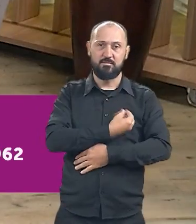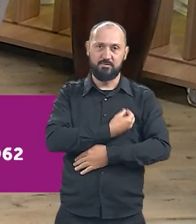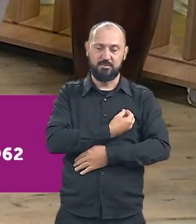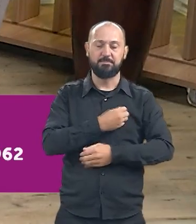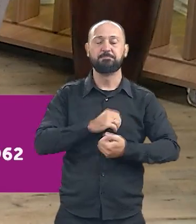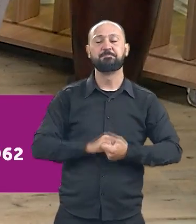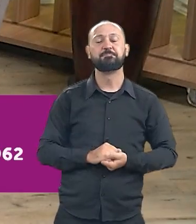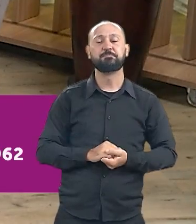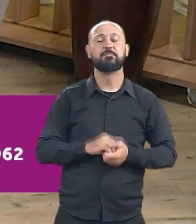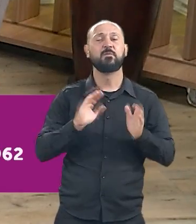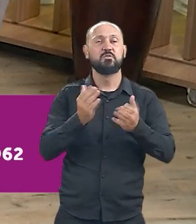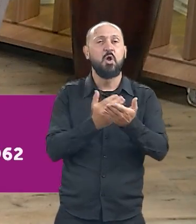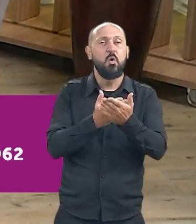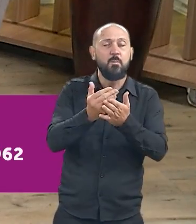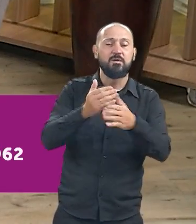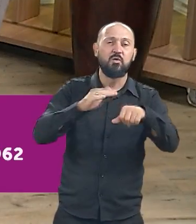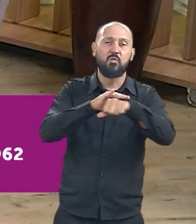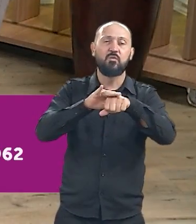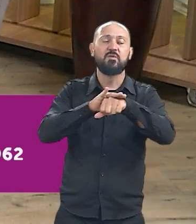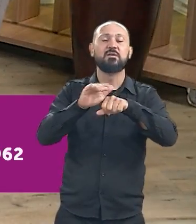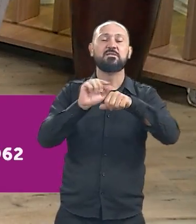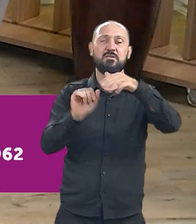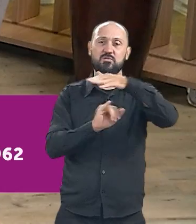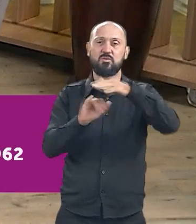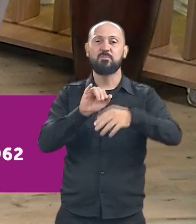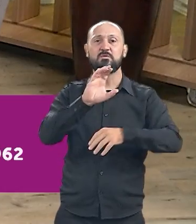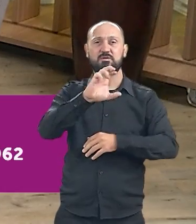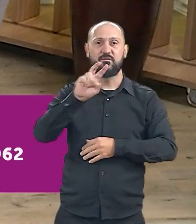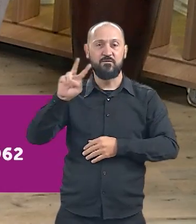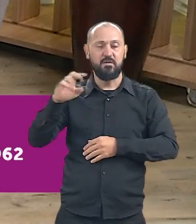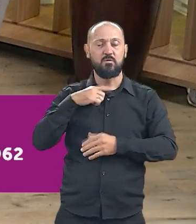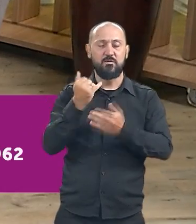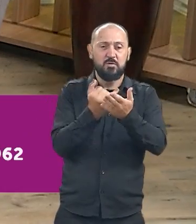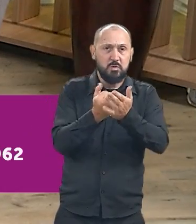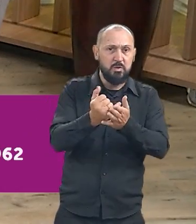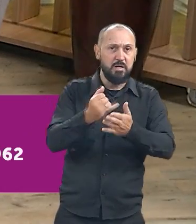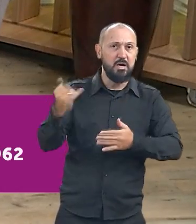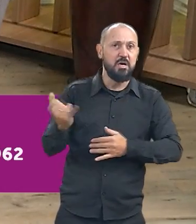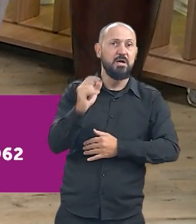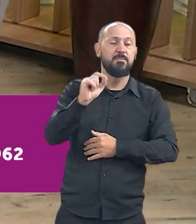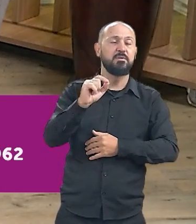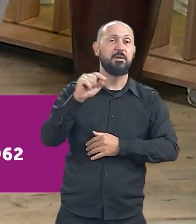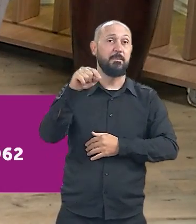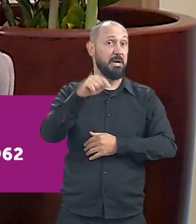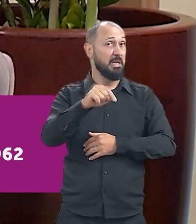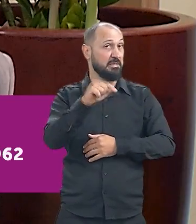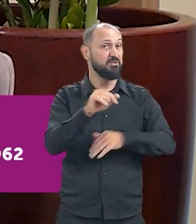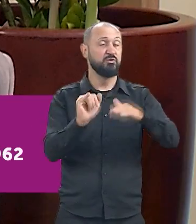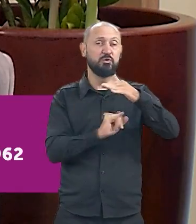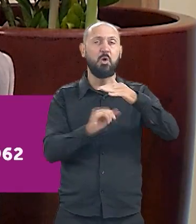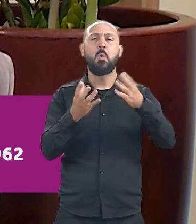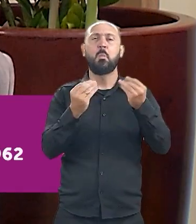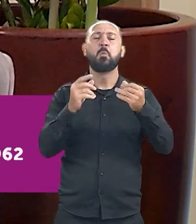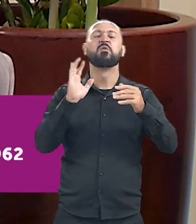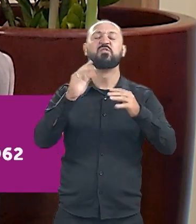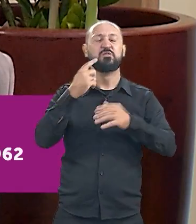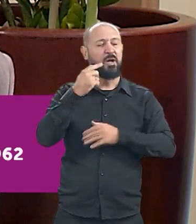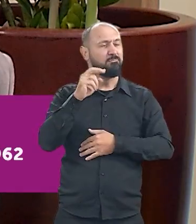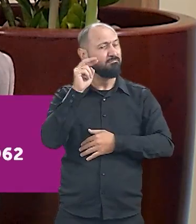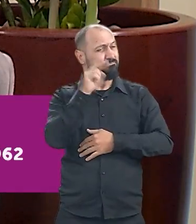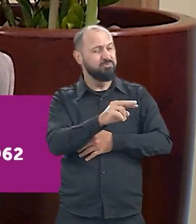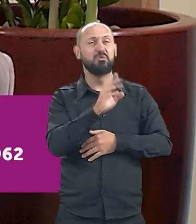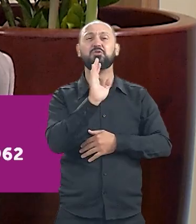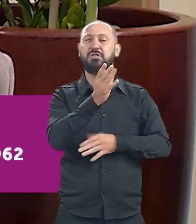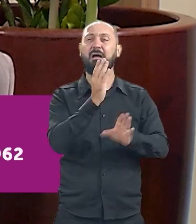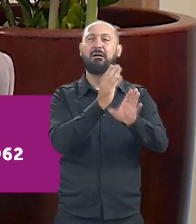então a gente já vai falar do CVV. Eu quero fazer uma introdução importante a essa entidade. Muita gente já ouviu falar